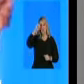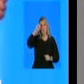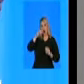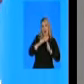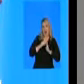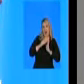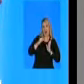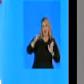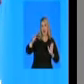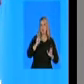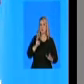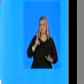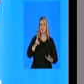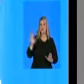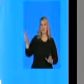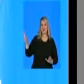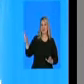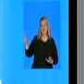tempo? Ele...